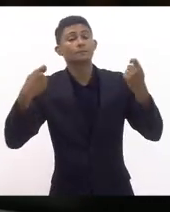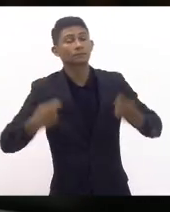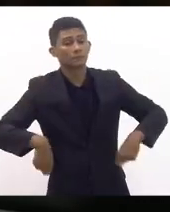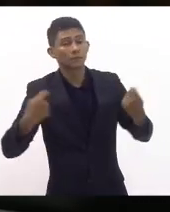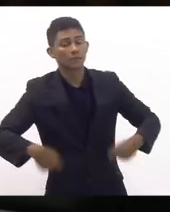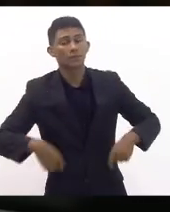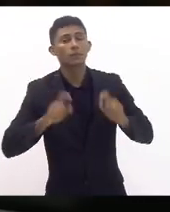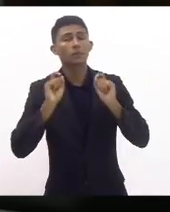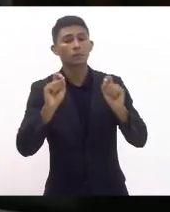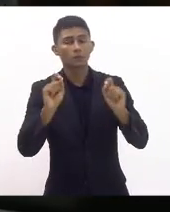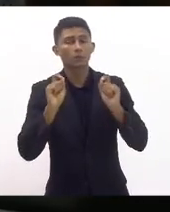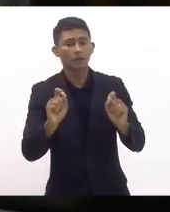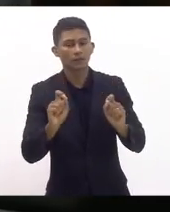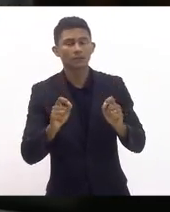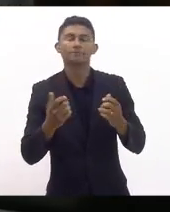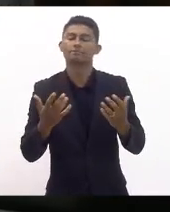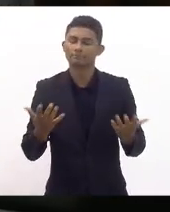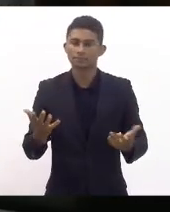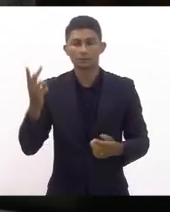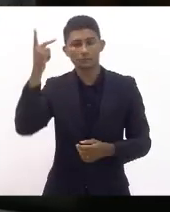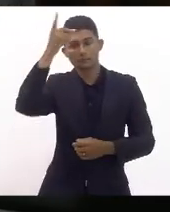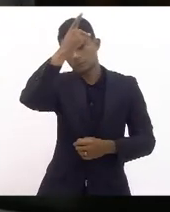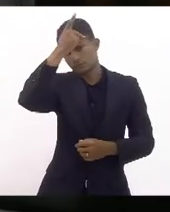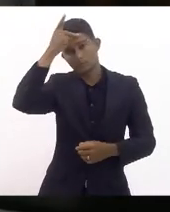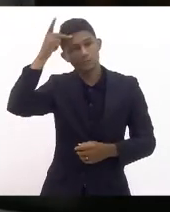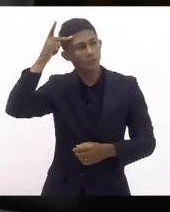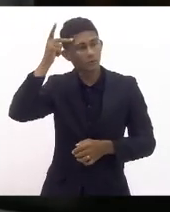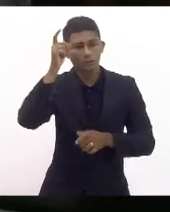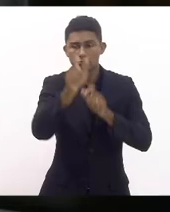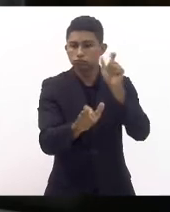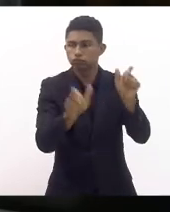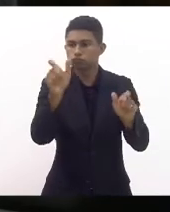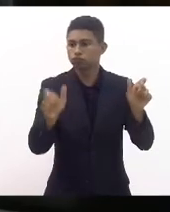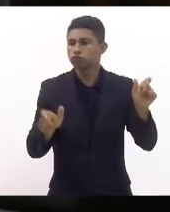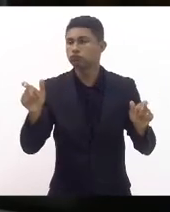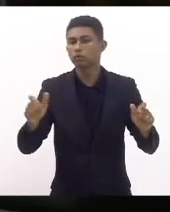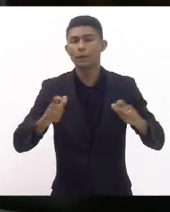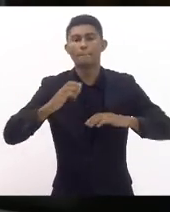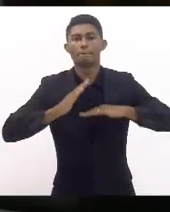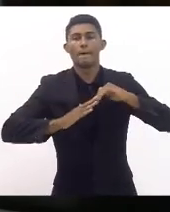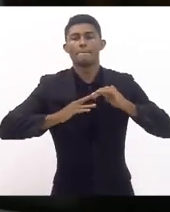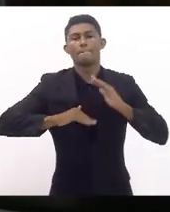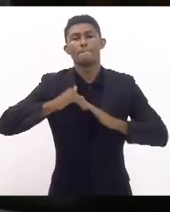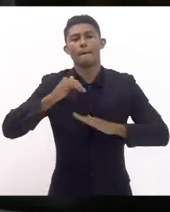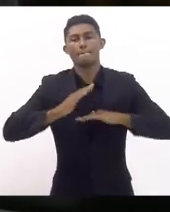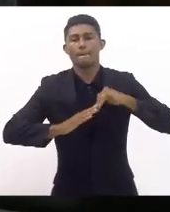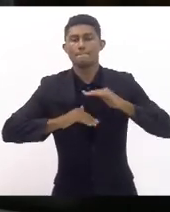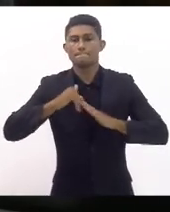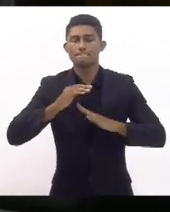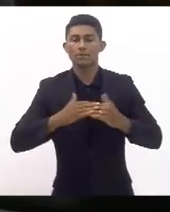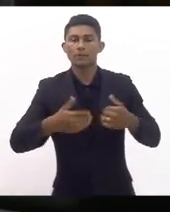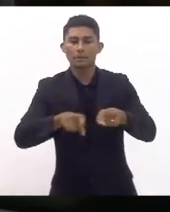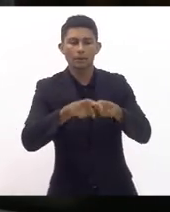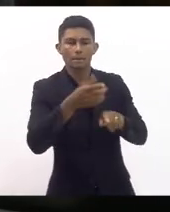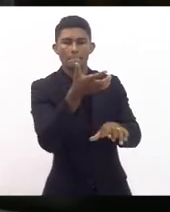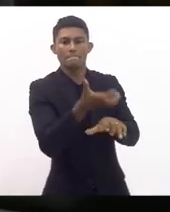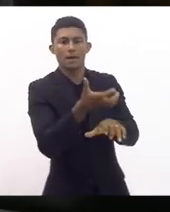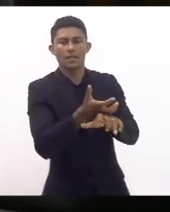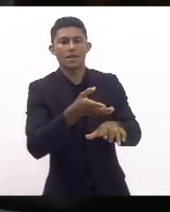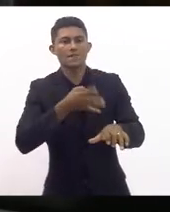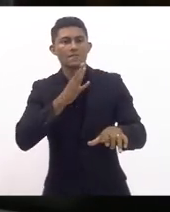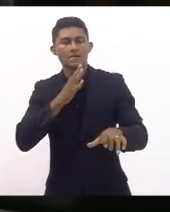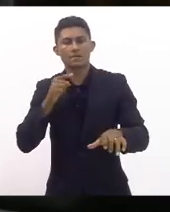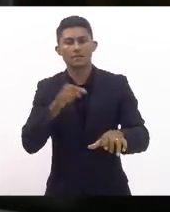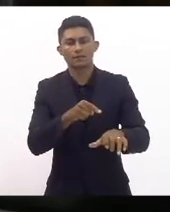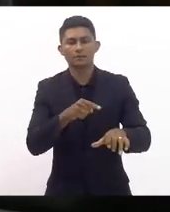tenhamos pessoas, né, equipes, profissionais, conhecedores da matéria, e a